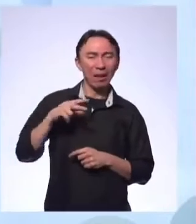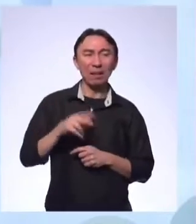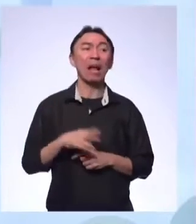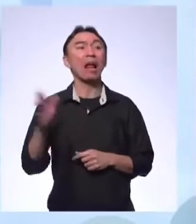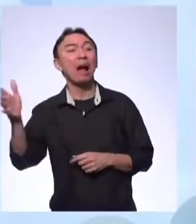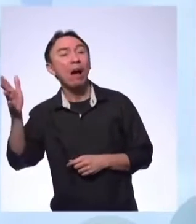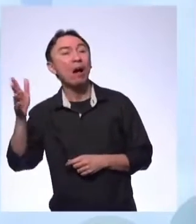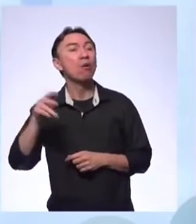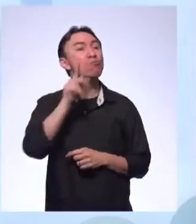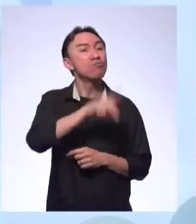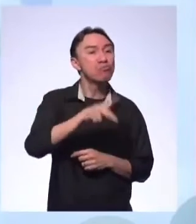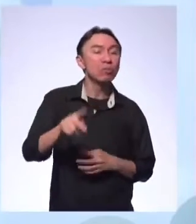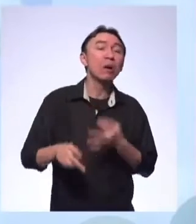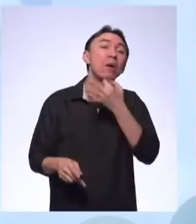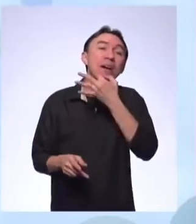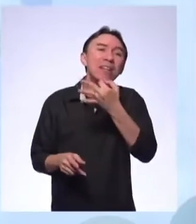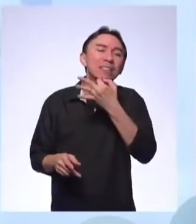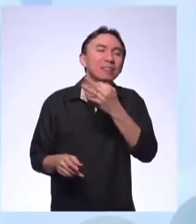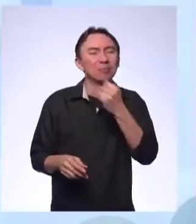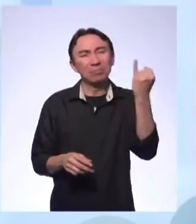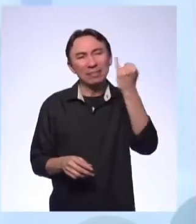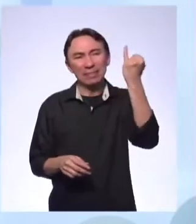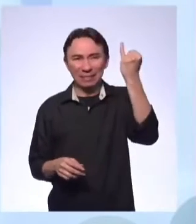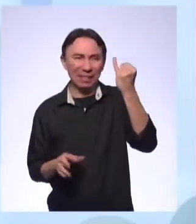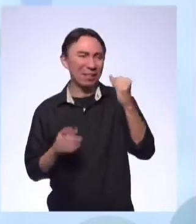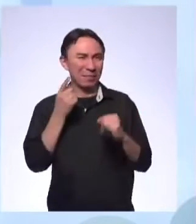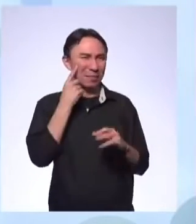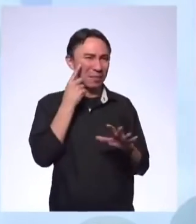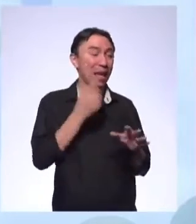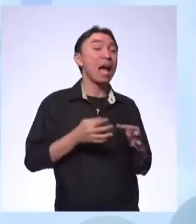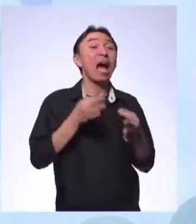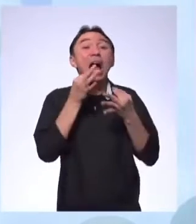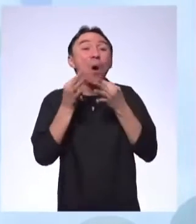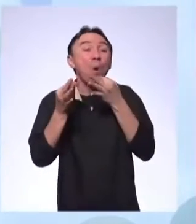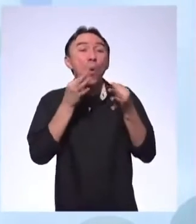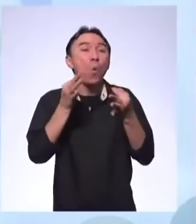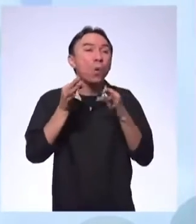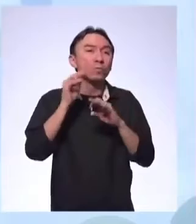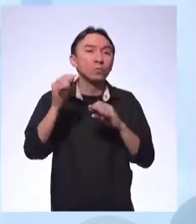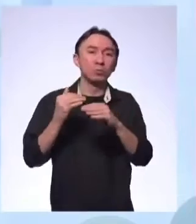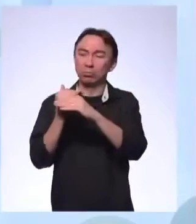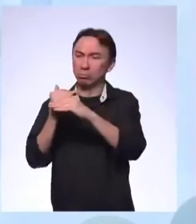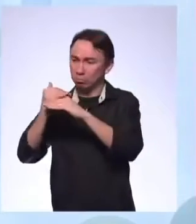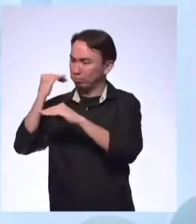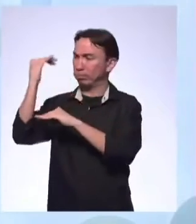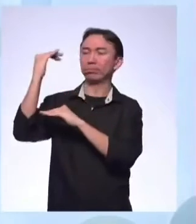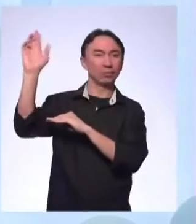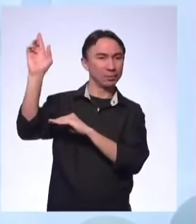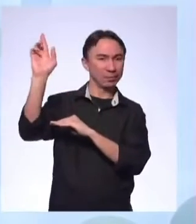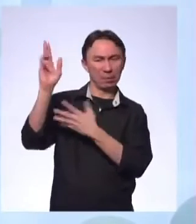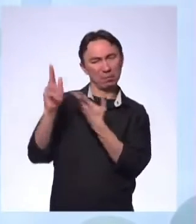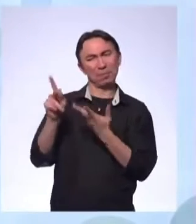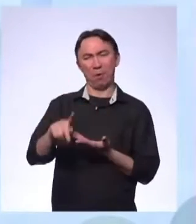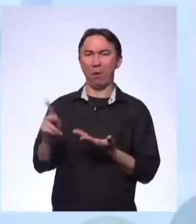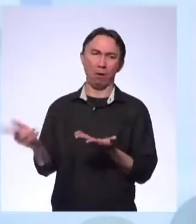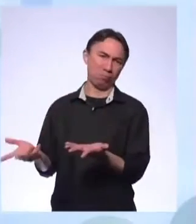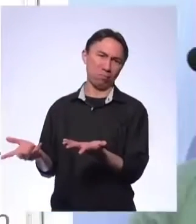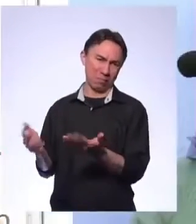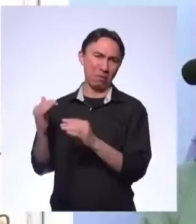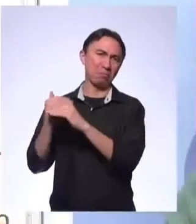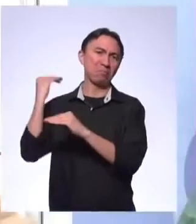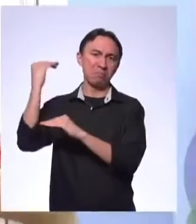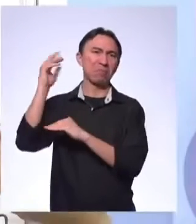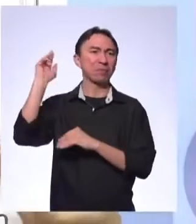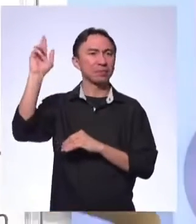aliás ia falar para vocês bem voltar mas eu vou dizer que o argumento de autoridade que para mim o prof a autoridade professora Ana Maria